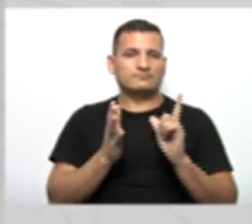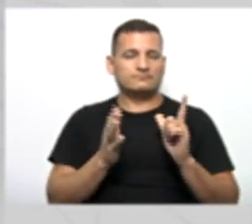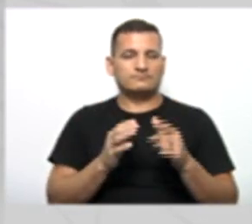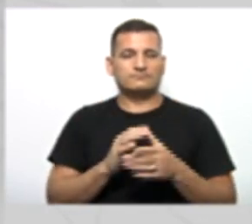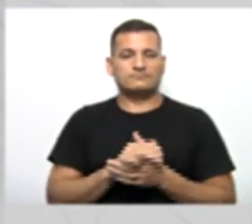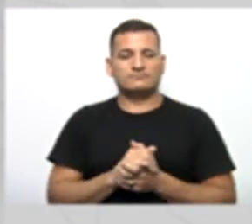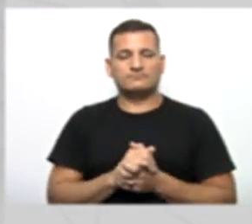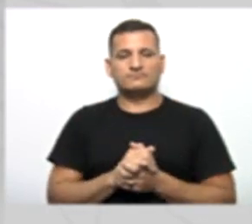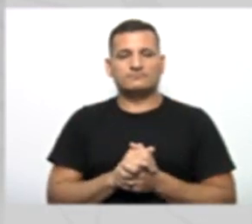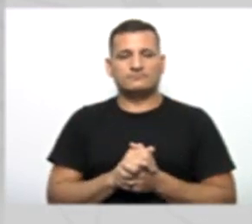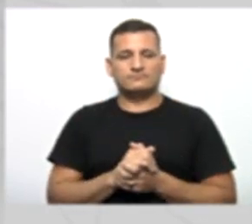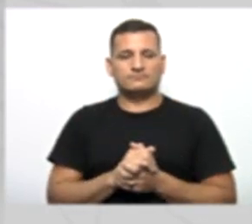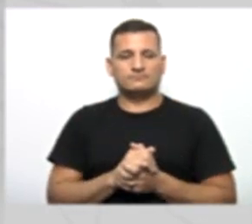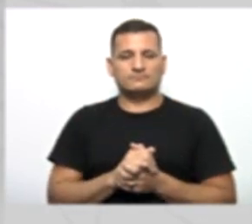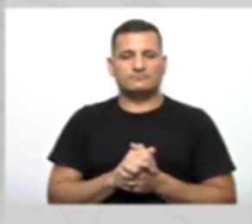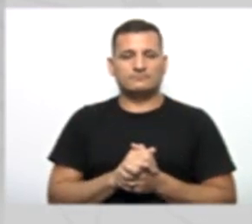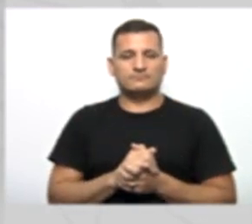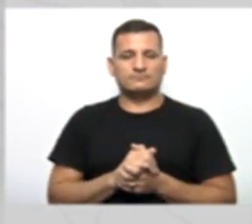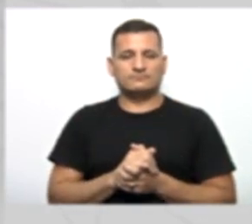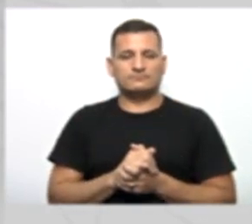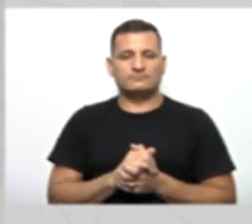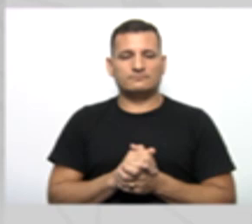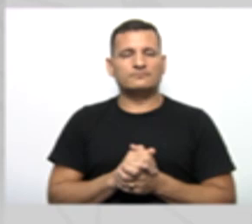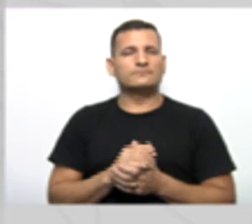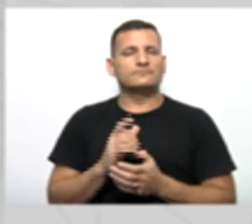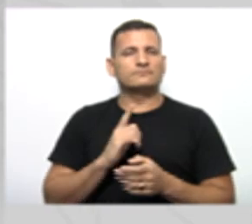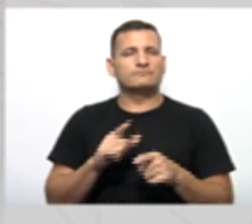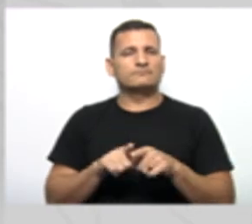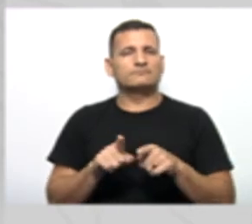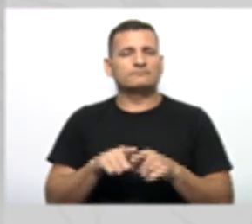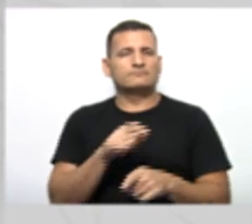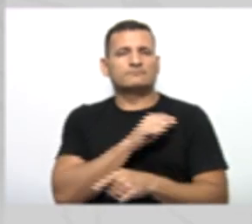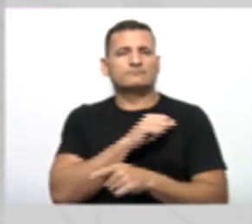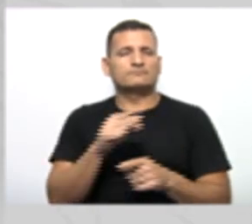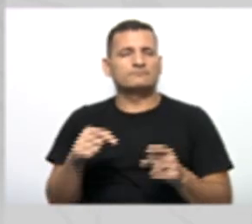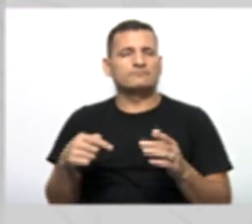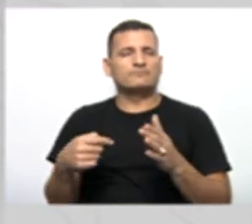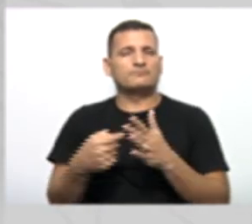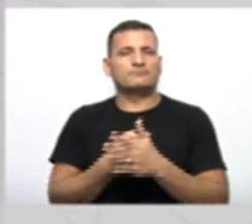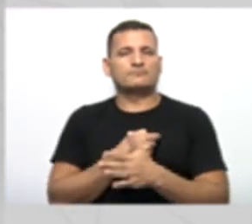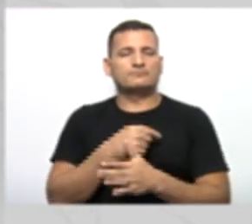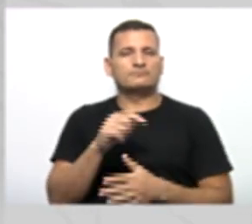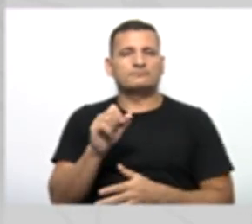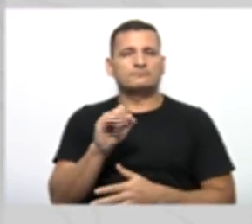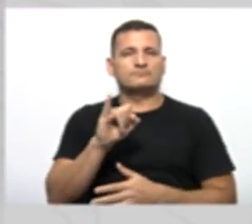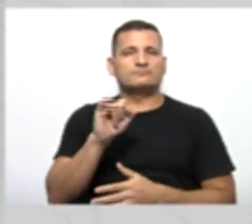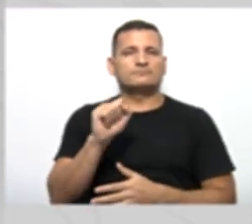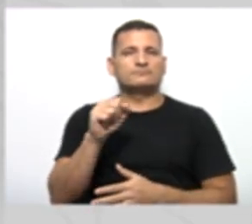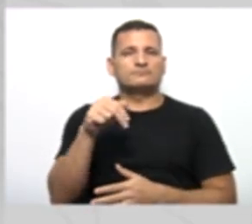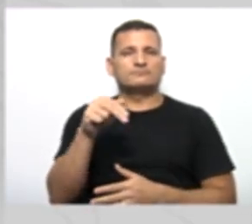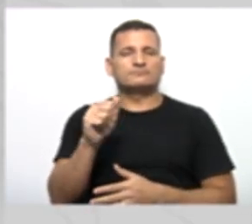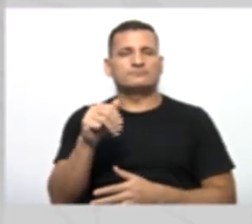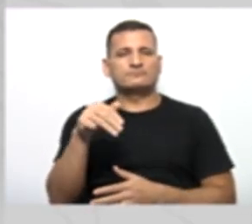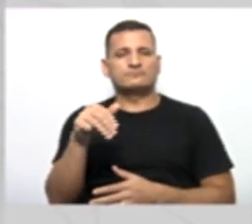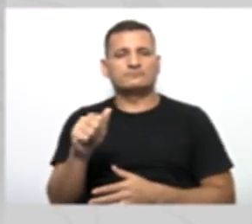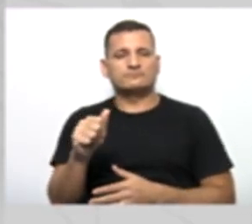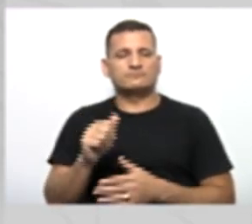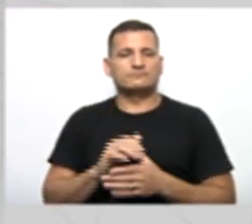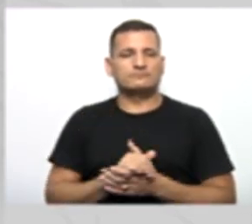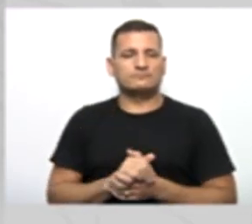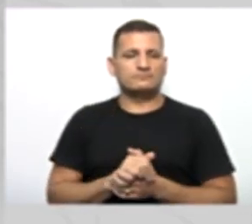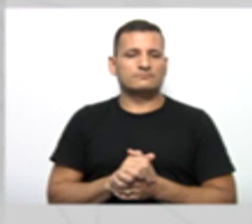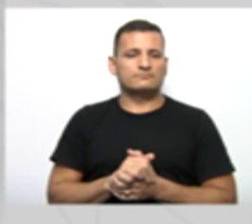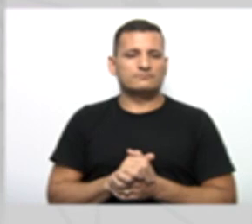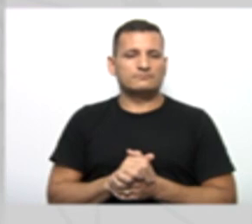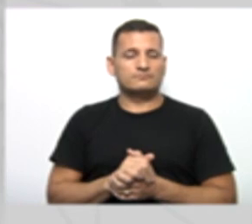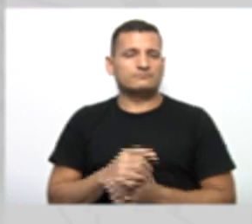que houve, foi o cisnama, professora, que houve algumas questões, que houve uma questão que alguns alunos erraram? Não, não foi, professor. O